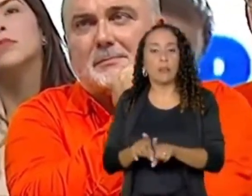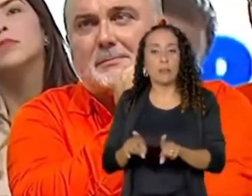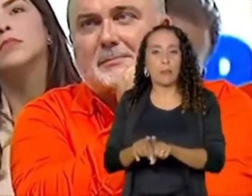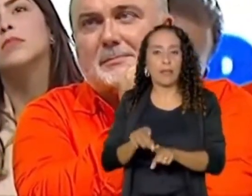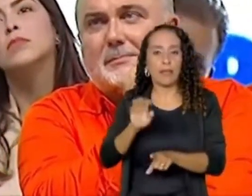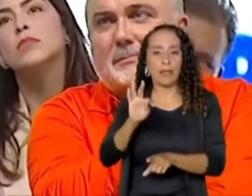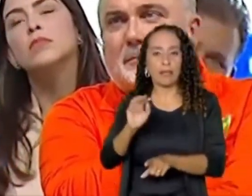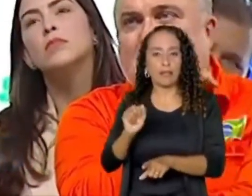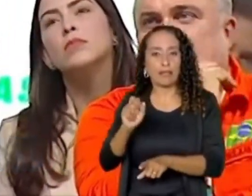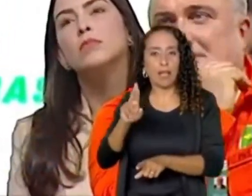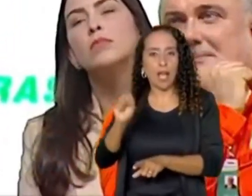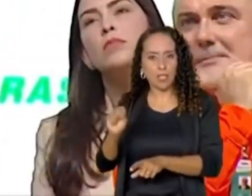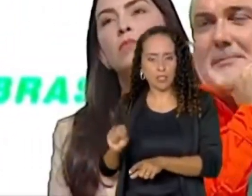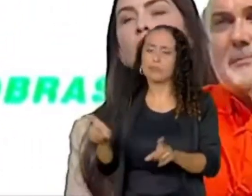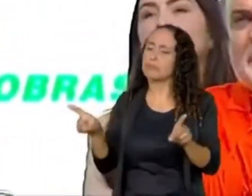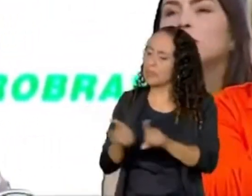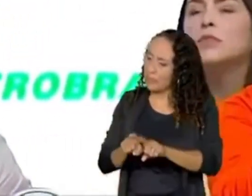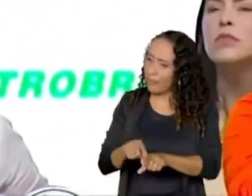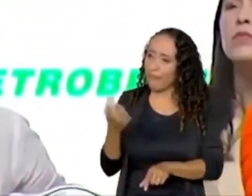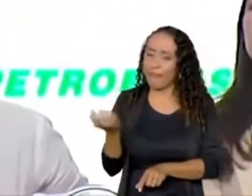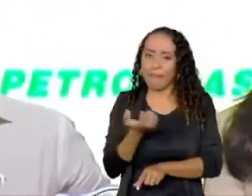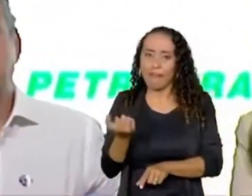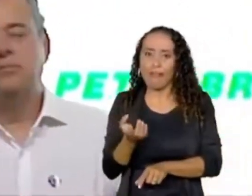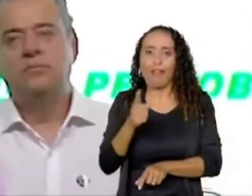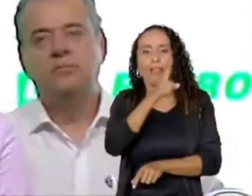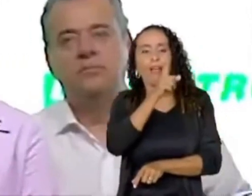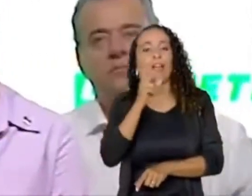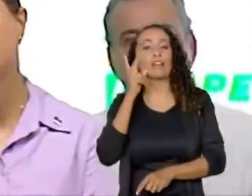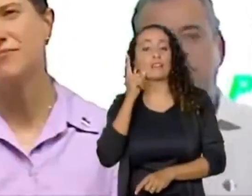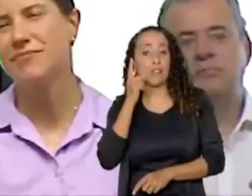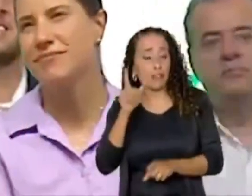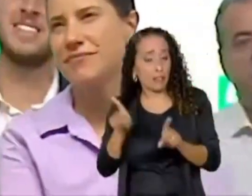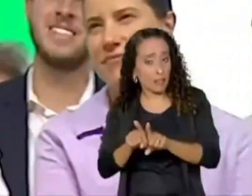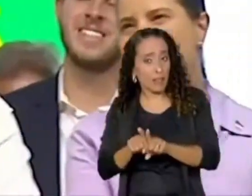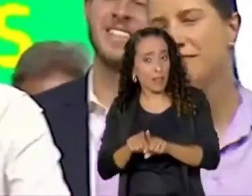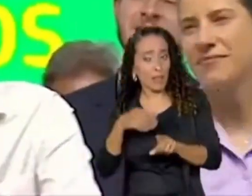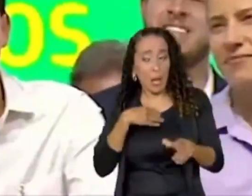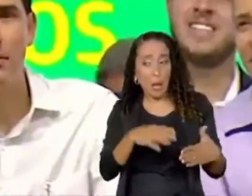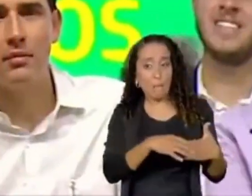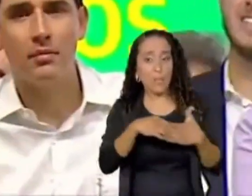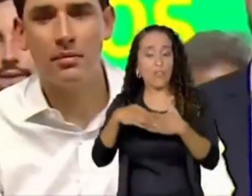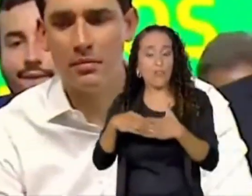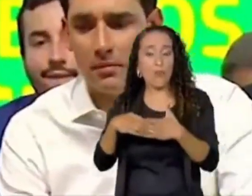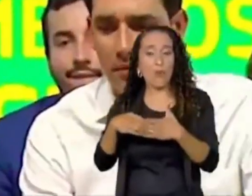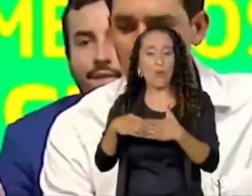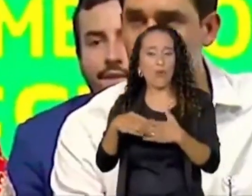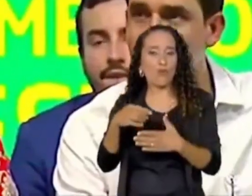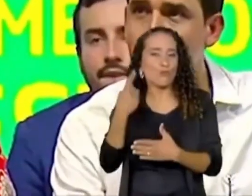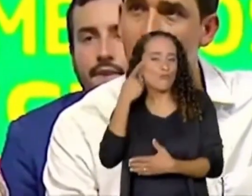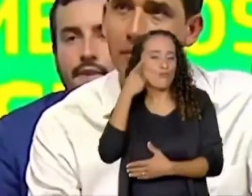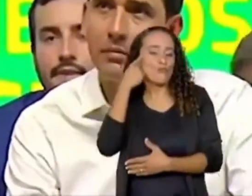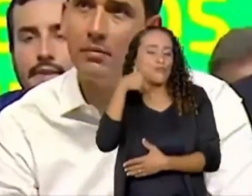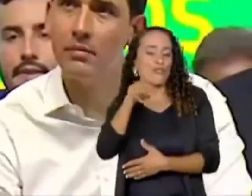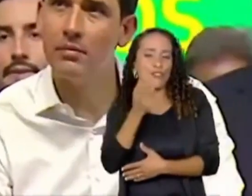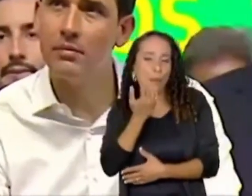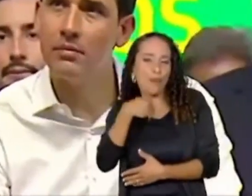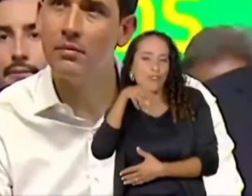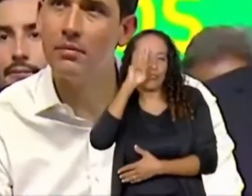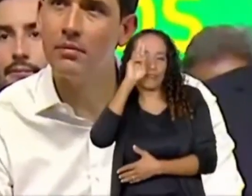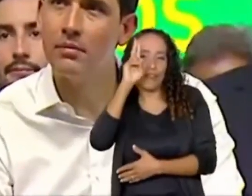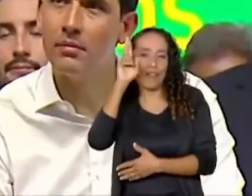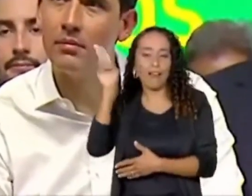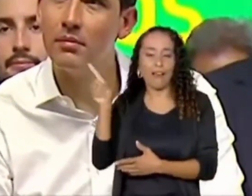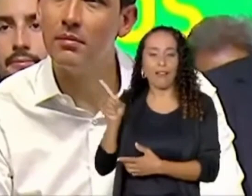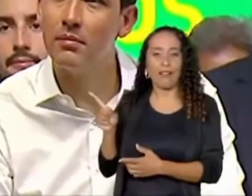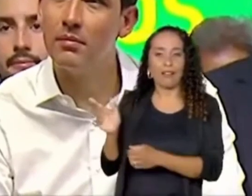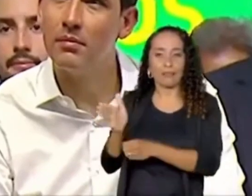época, também queria o Eu no Ceará, e ele me levou para jantar comigo uma vez no Itamaraty, o diretor